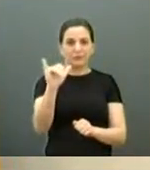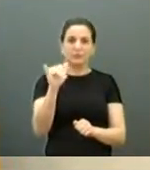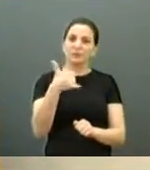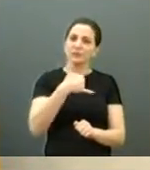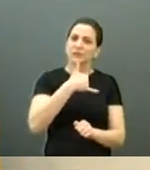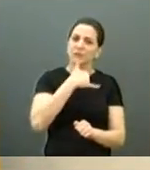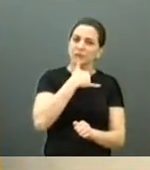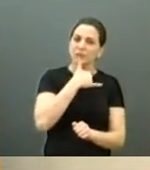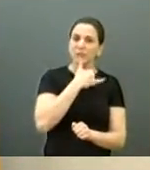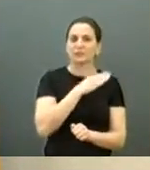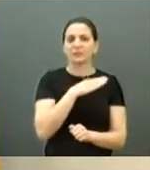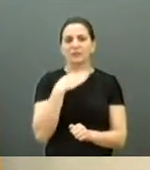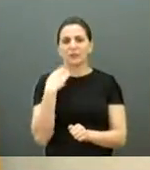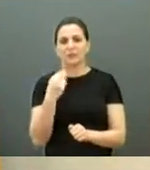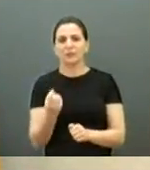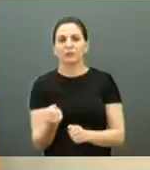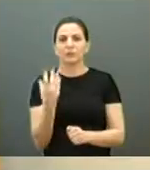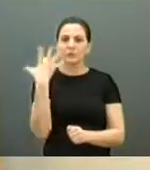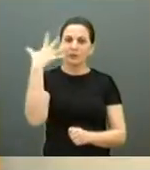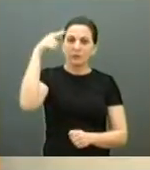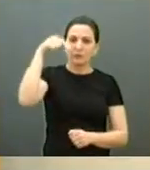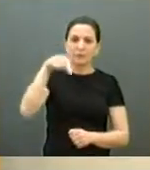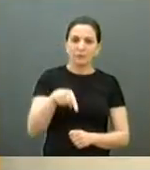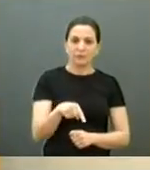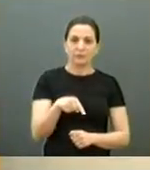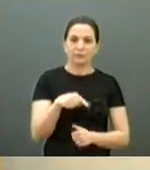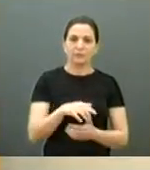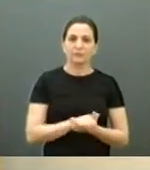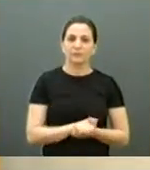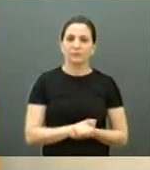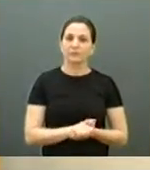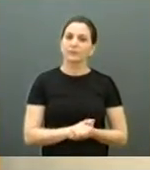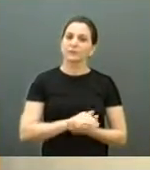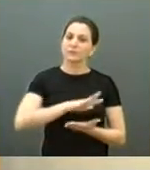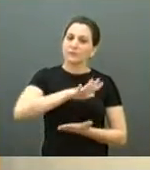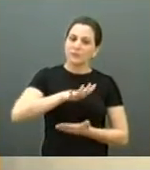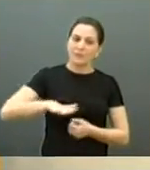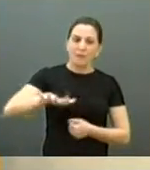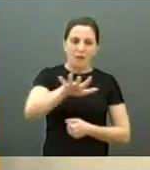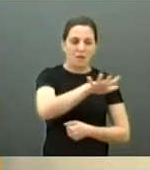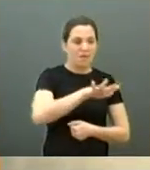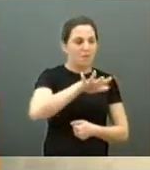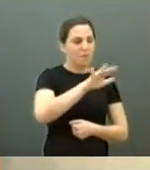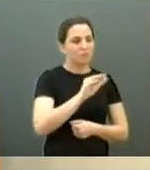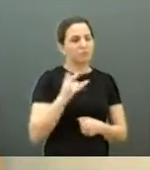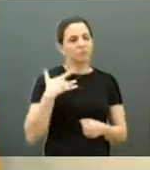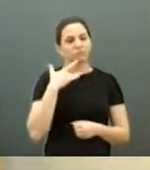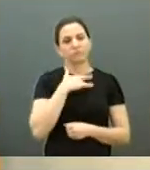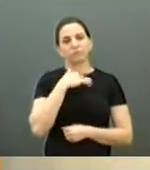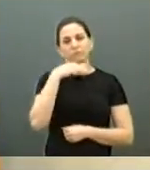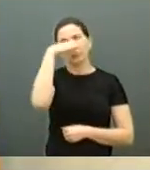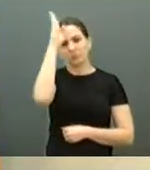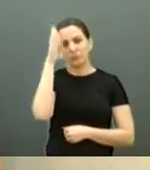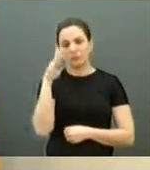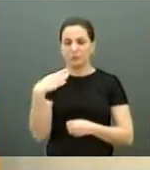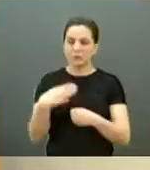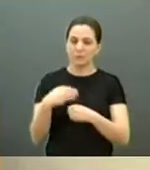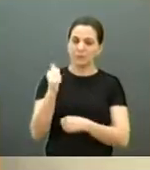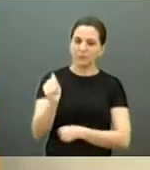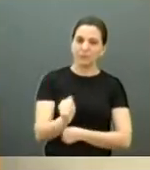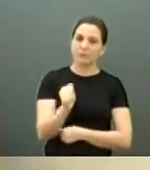triste notícia que está acontecendo em várias áreas da saúde do nosso brasil da nossa cidade